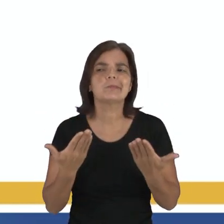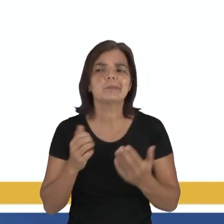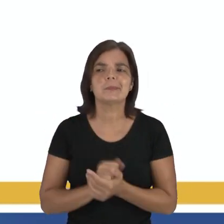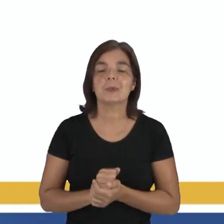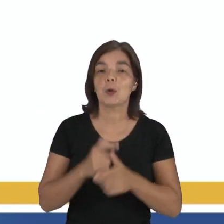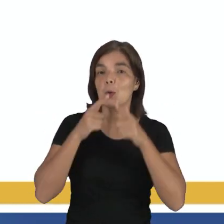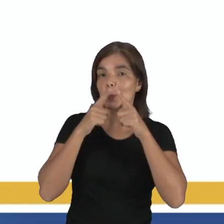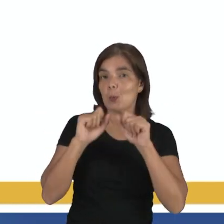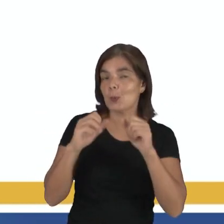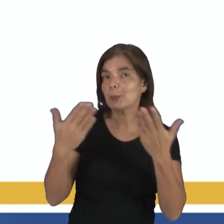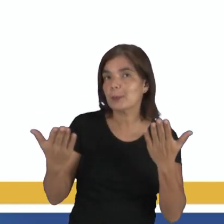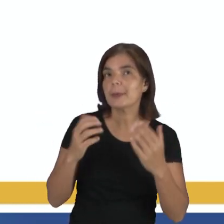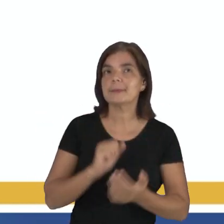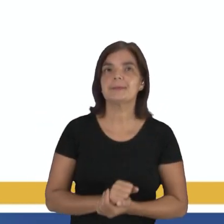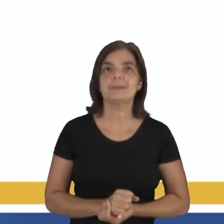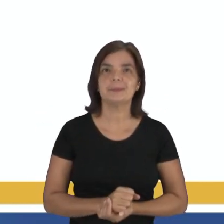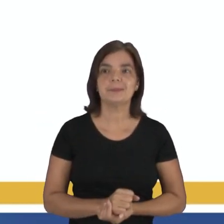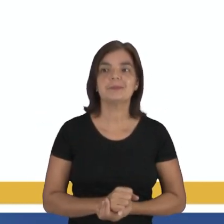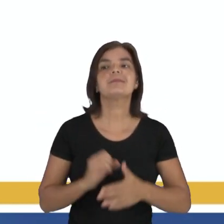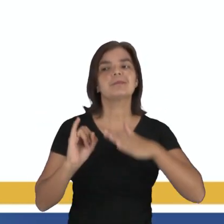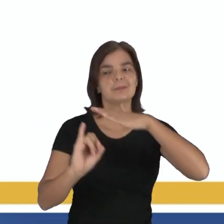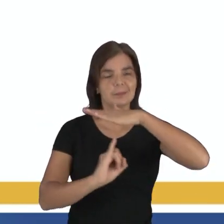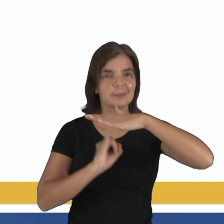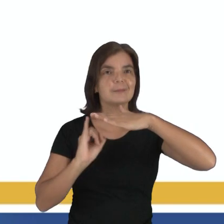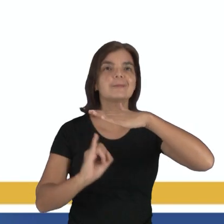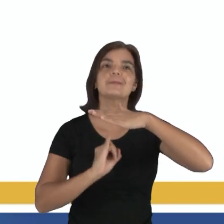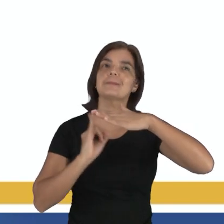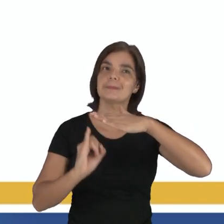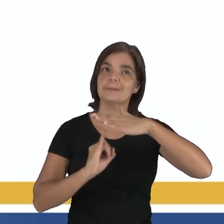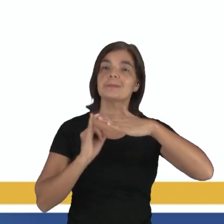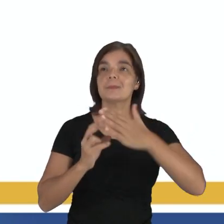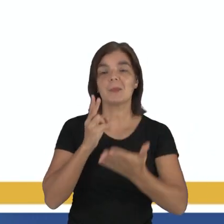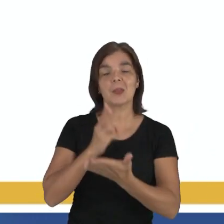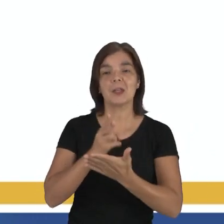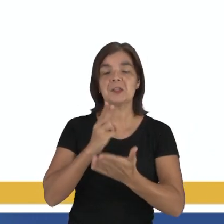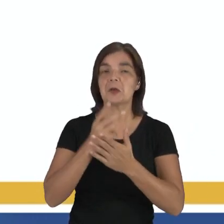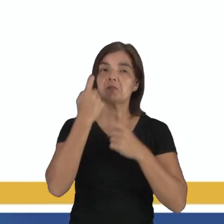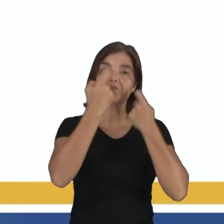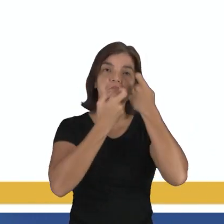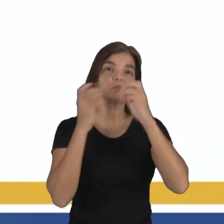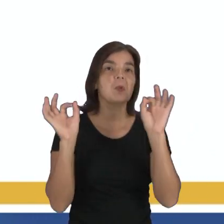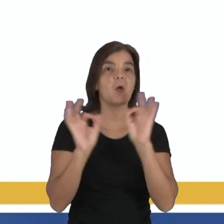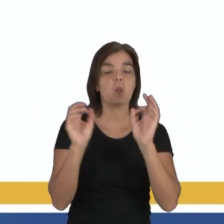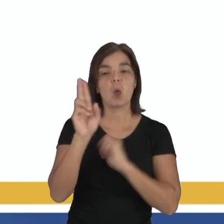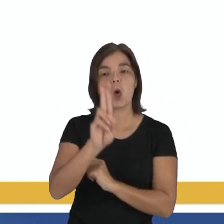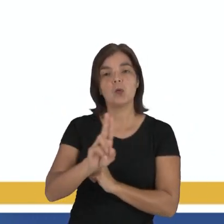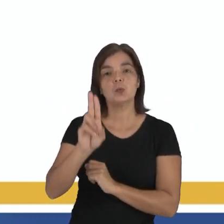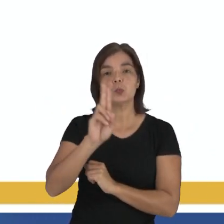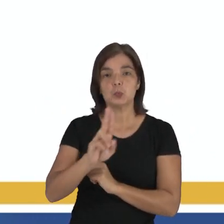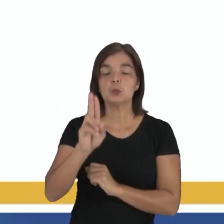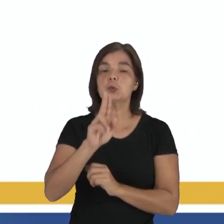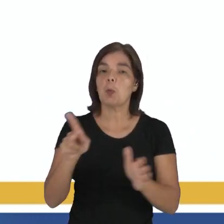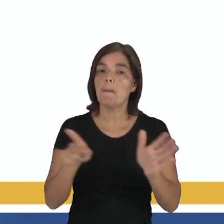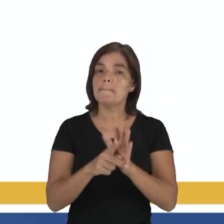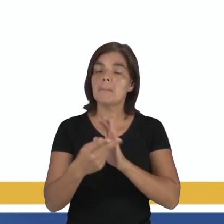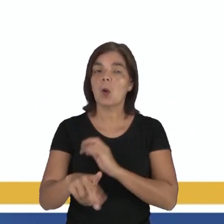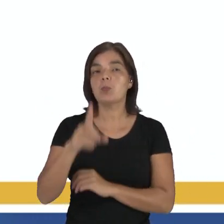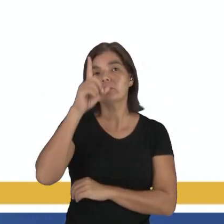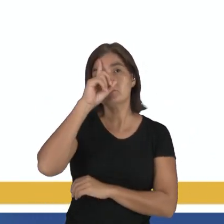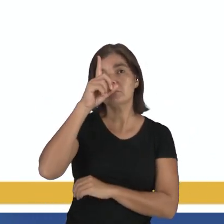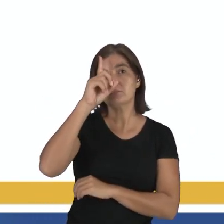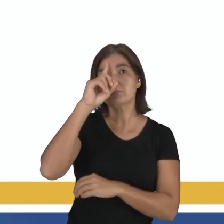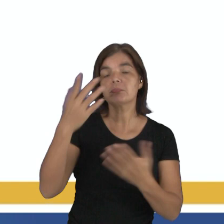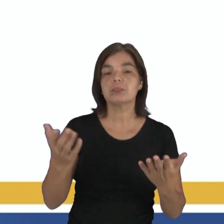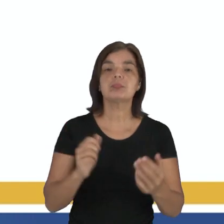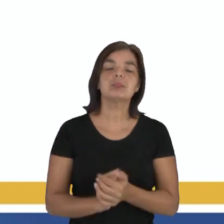amigos, qual a linguagem? Linguagem informal, né? Sem preocupações, utiliza suas expressões coloquiais do dia a